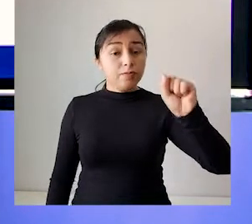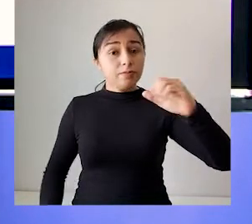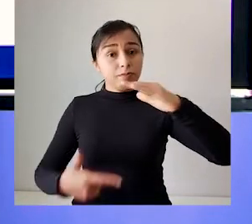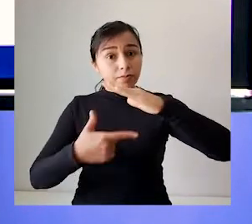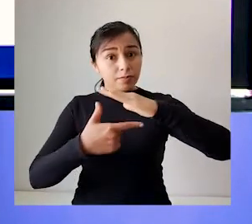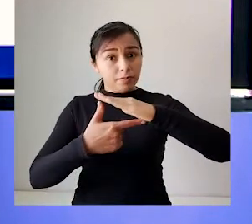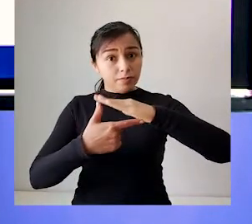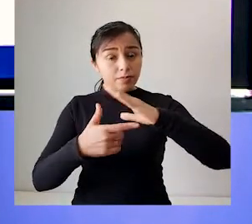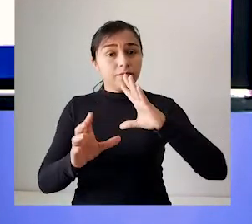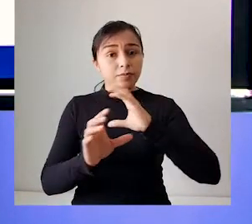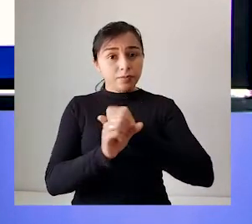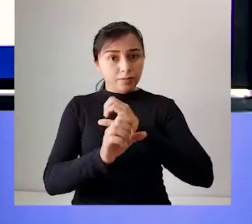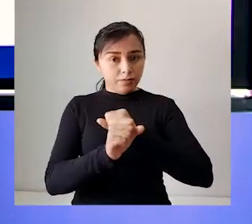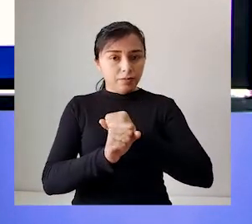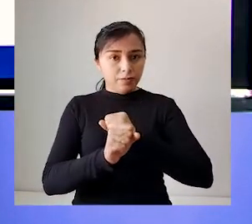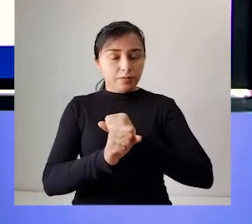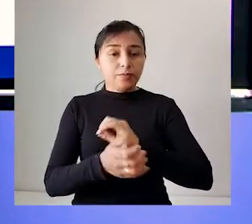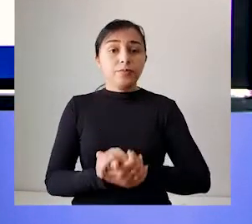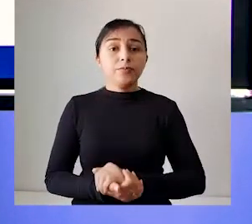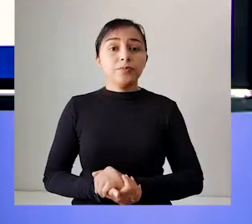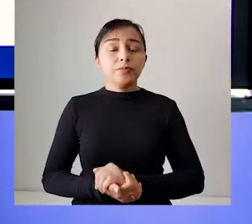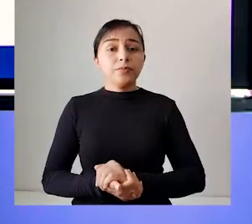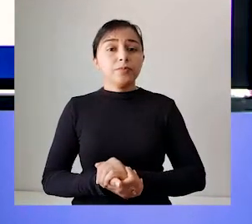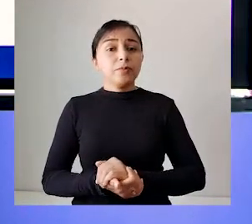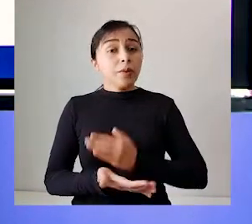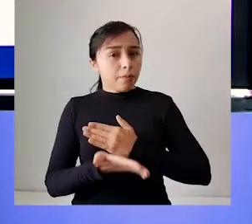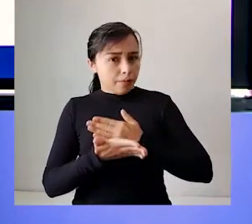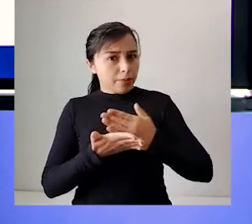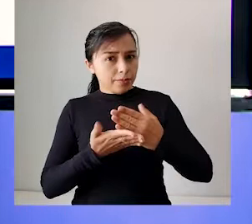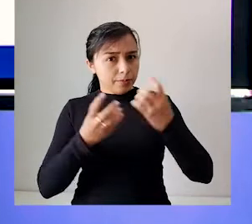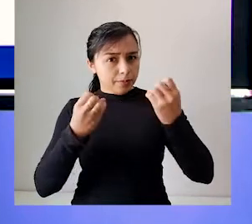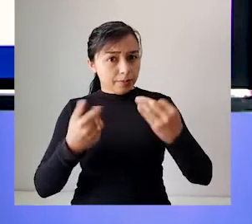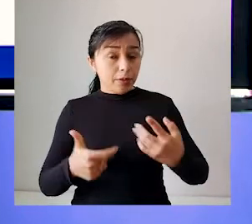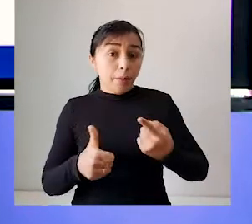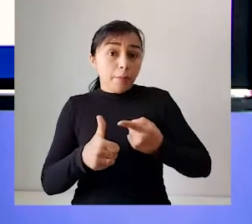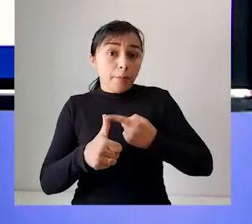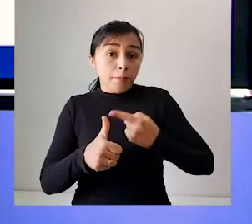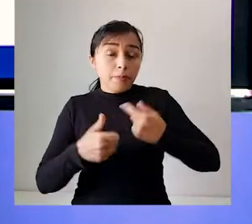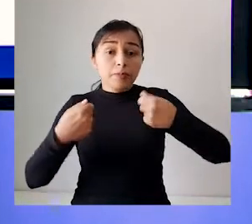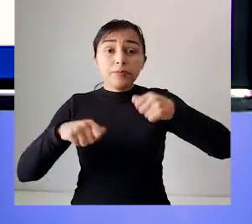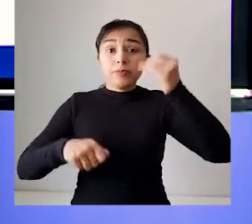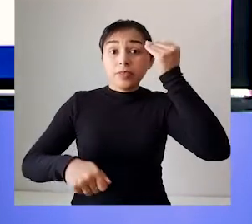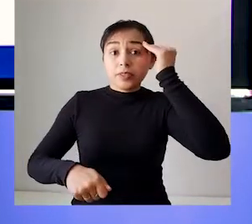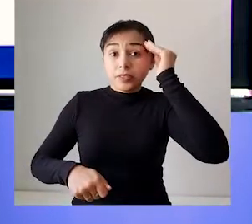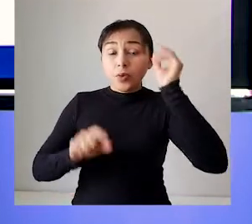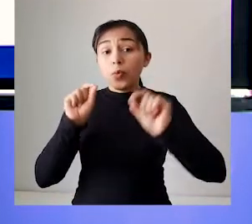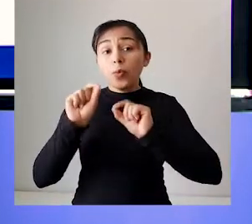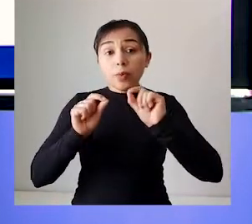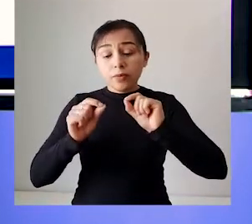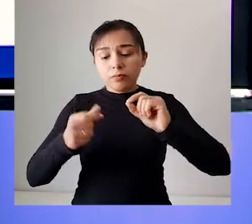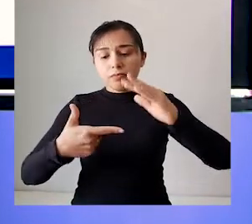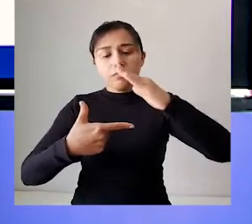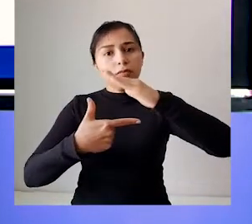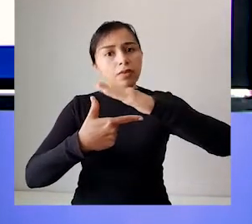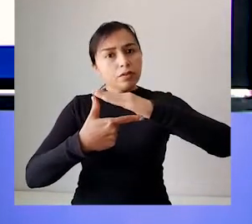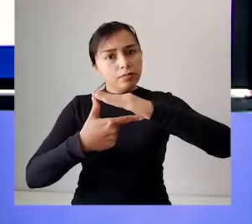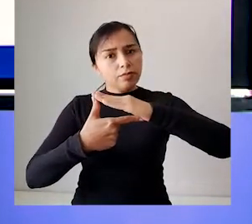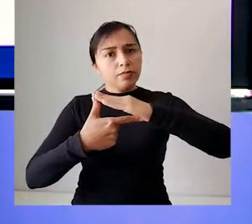Então, para a gente começar a falar do Teorema de Pitágoras, a gente tem que entender primeiro o que é o triângulo